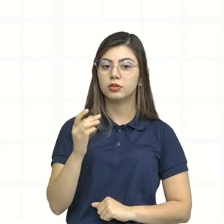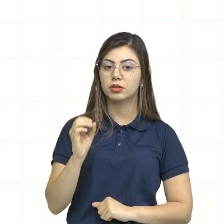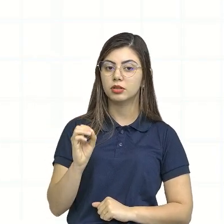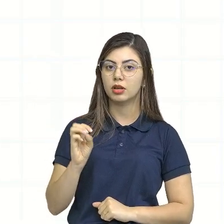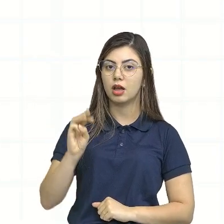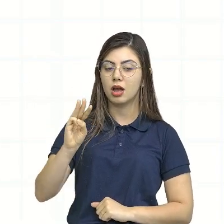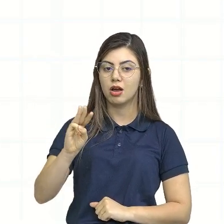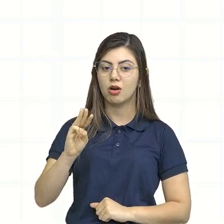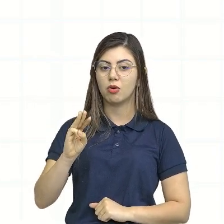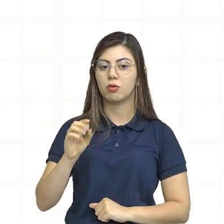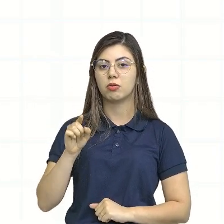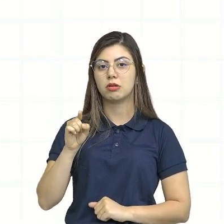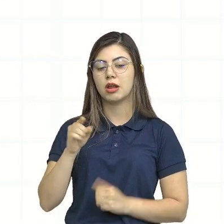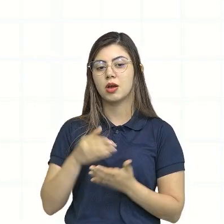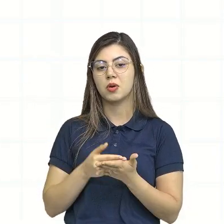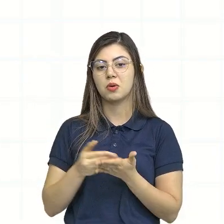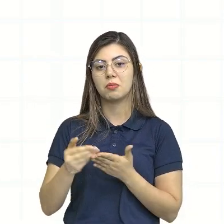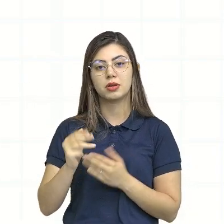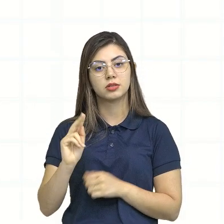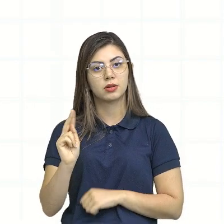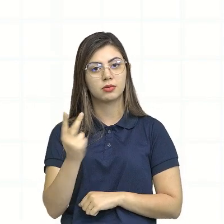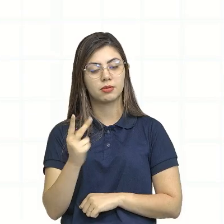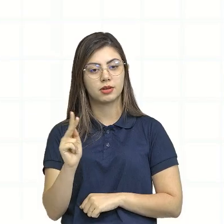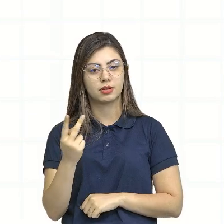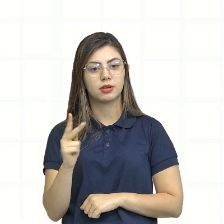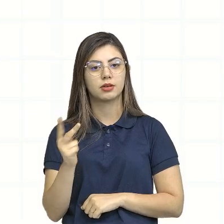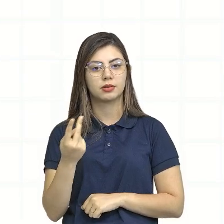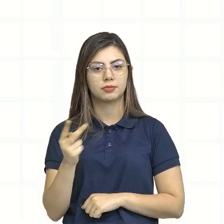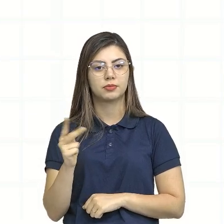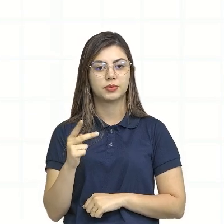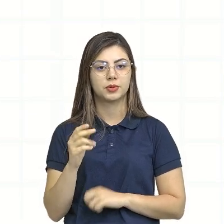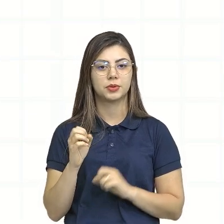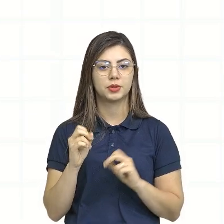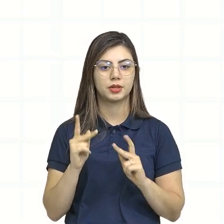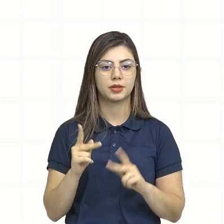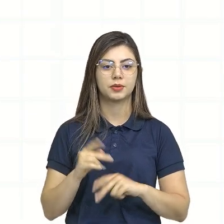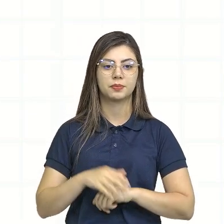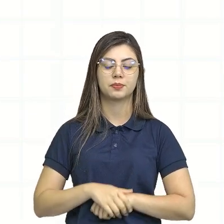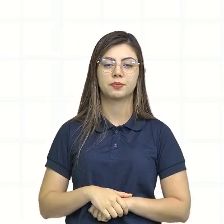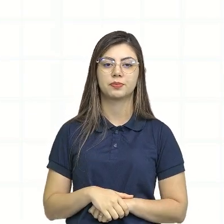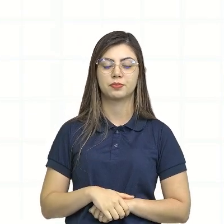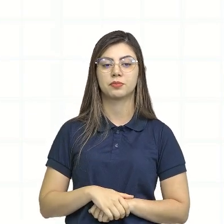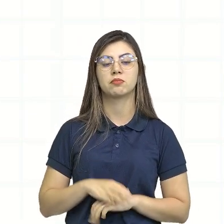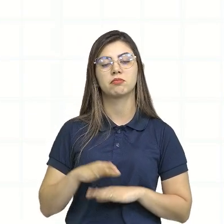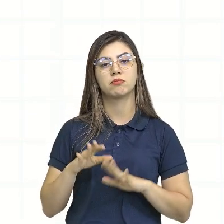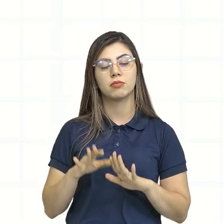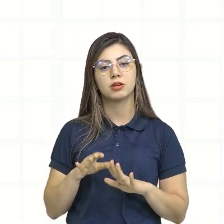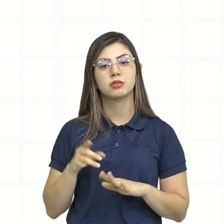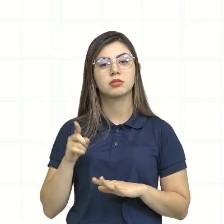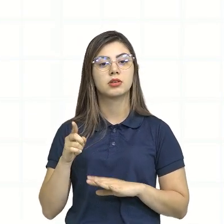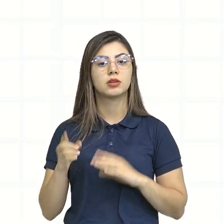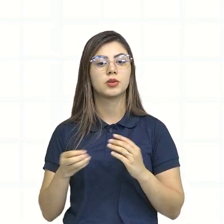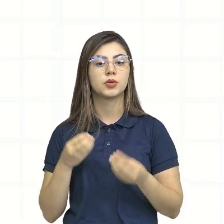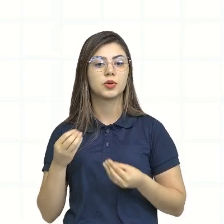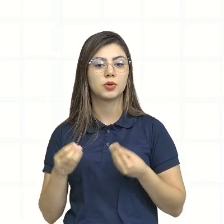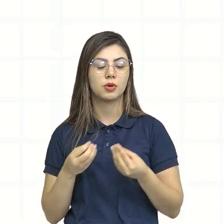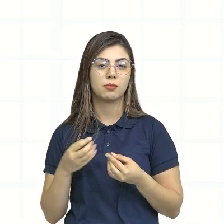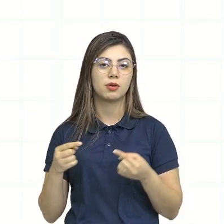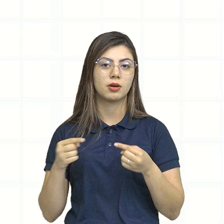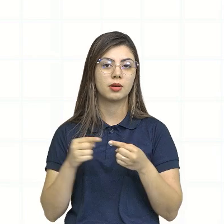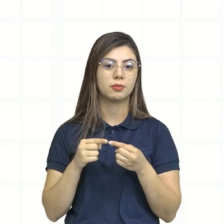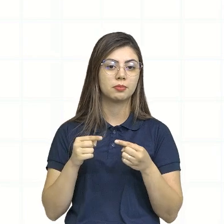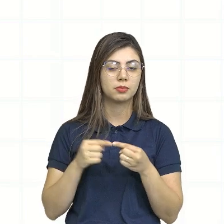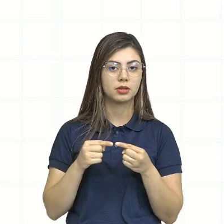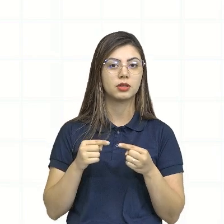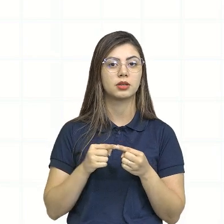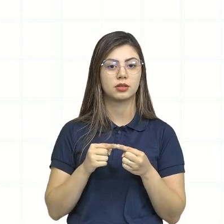com WH, então ele não seria, por ordem, uma WH question, mas a gente trabalha esse pronome interrogativo aqui